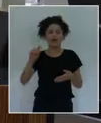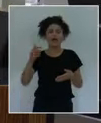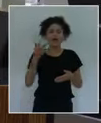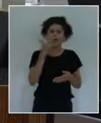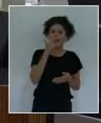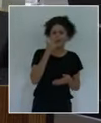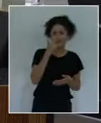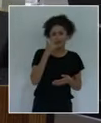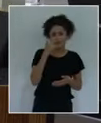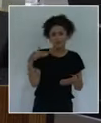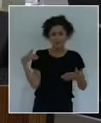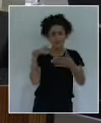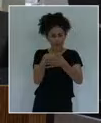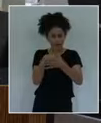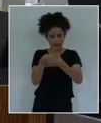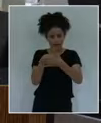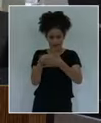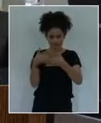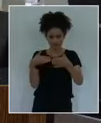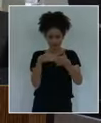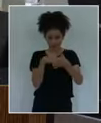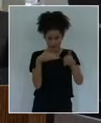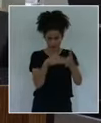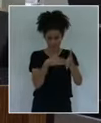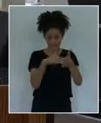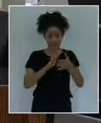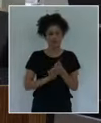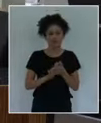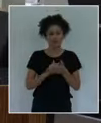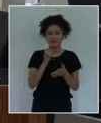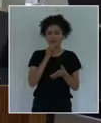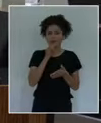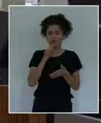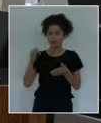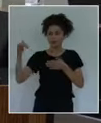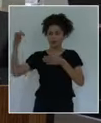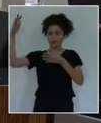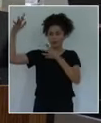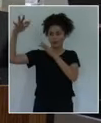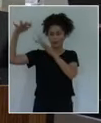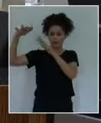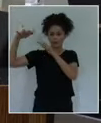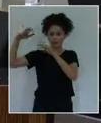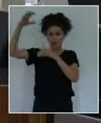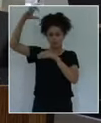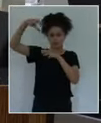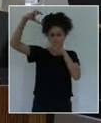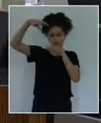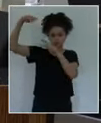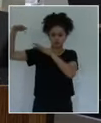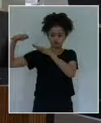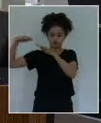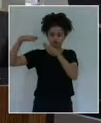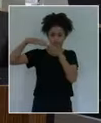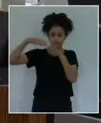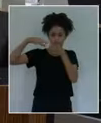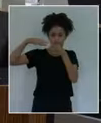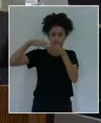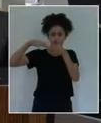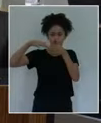existe. À medida que vai chegando água, ela vai abrindo. Aí chega um certo ponto que ela não consegue abrir